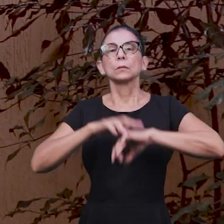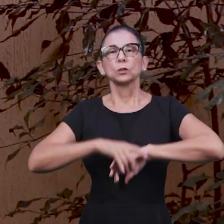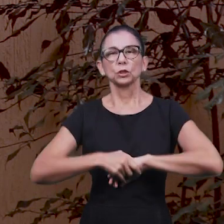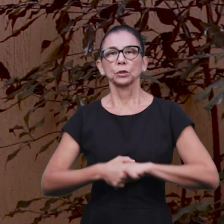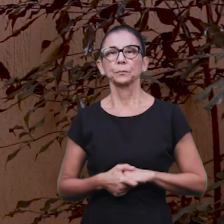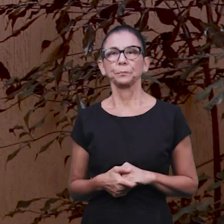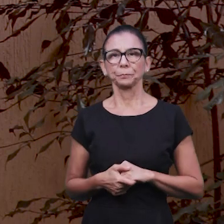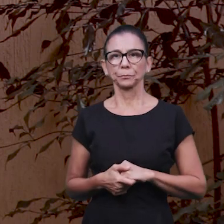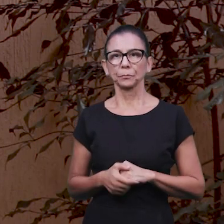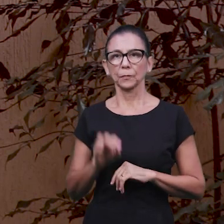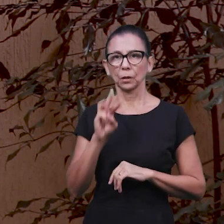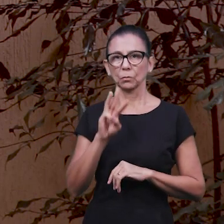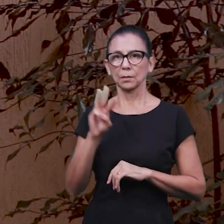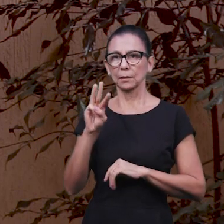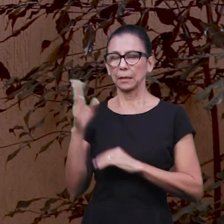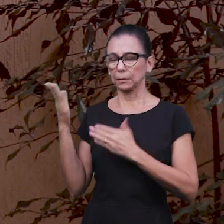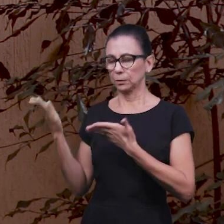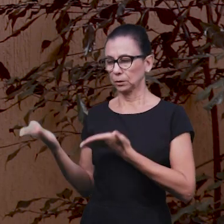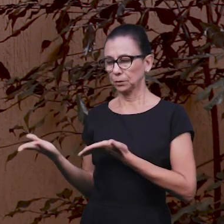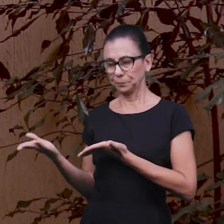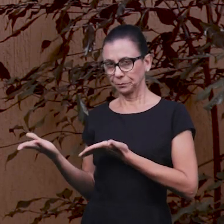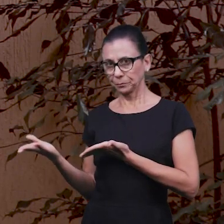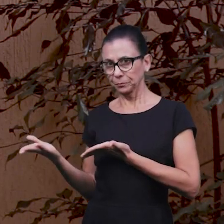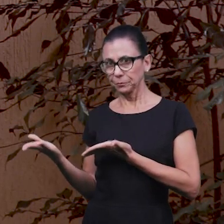entram no site